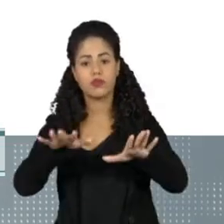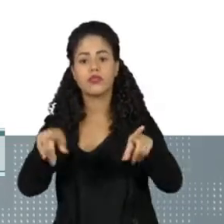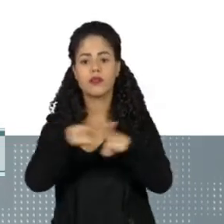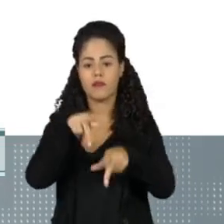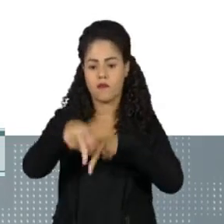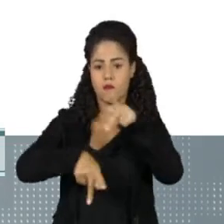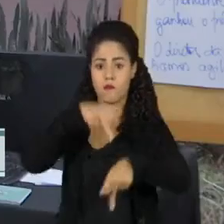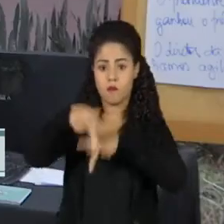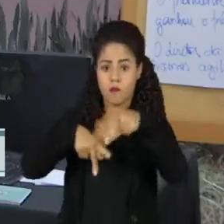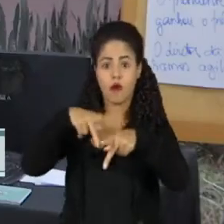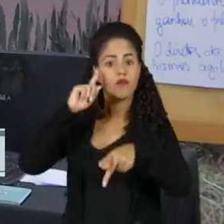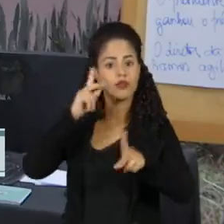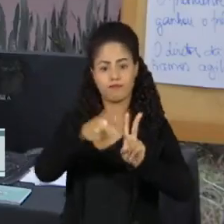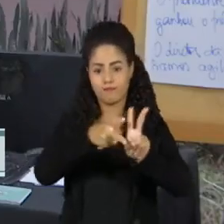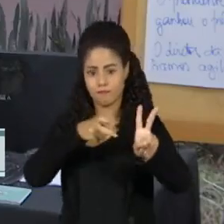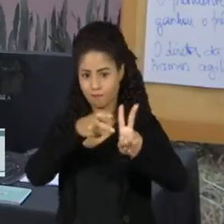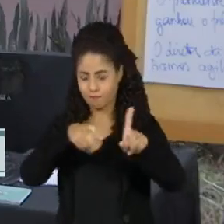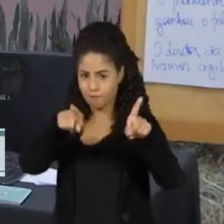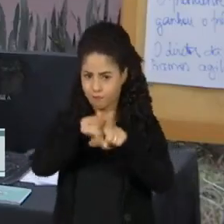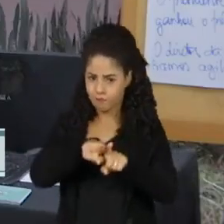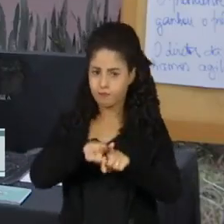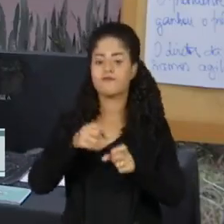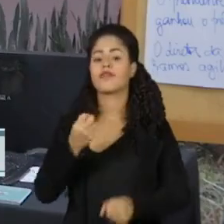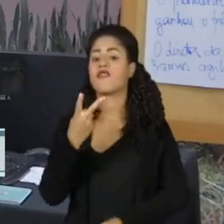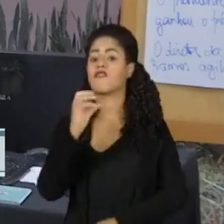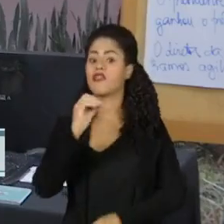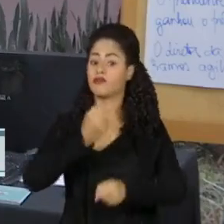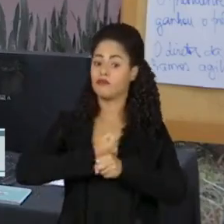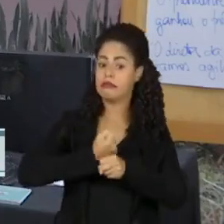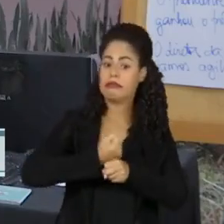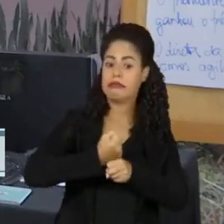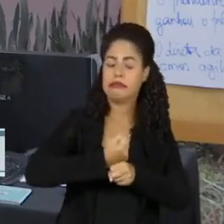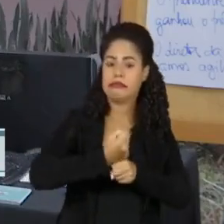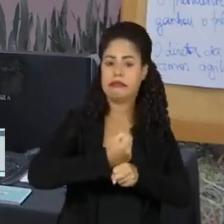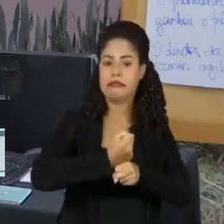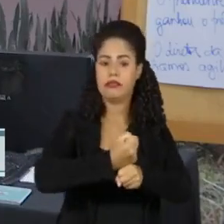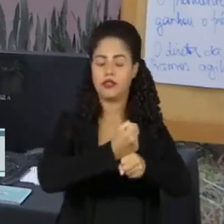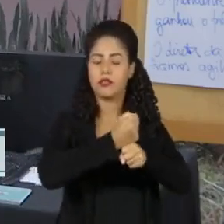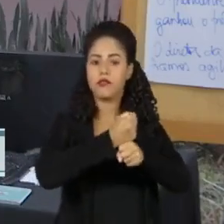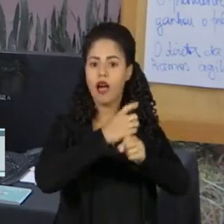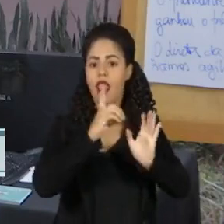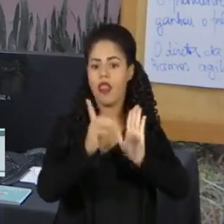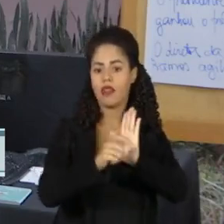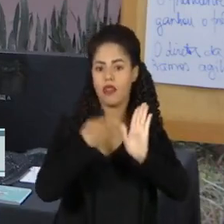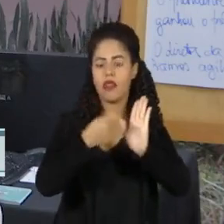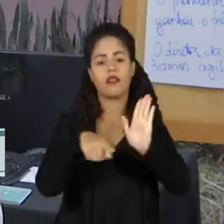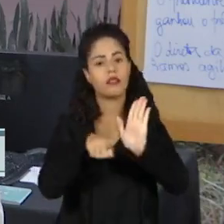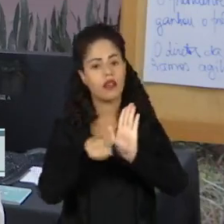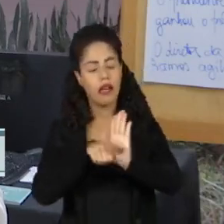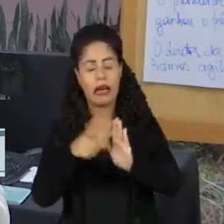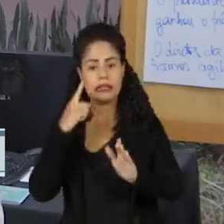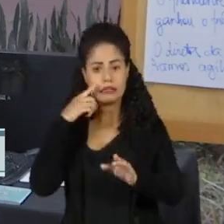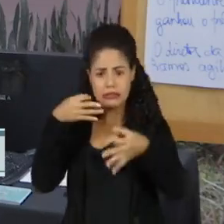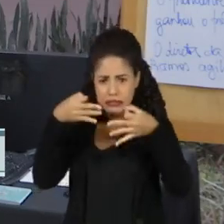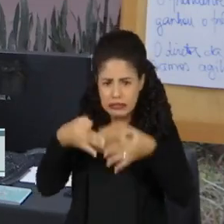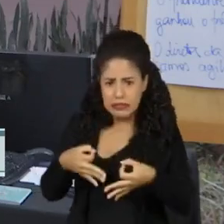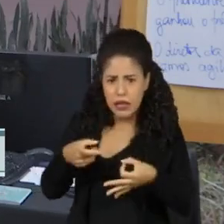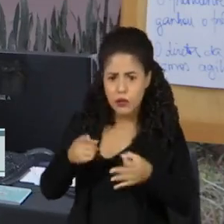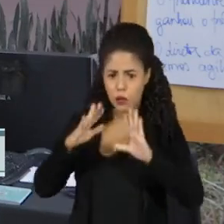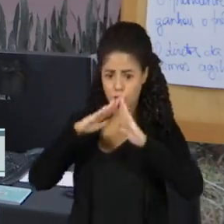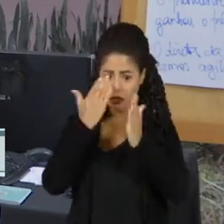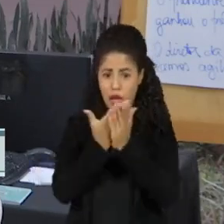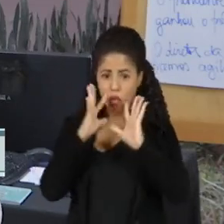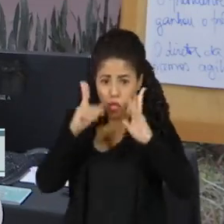culturas indígenas. 2 décadas depois de entrar em vigor, a aplicação da lei ainda não é garantida em todas